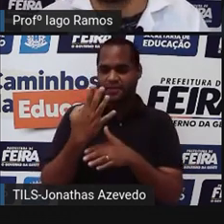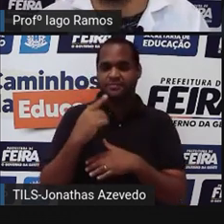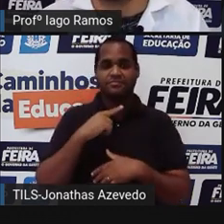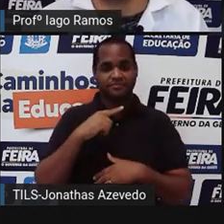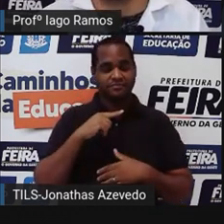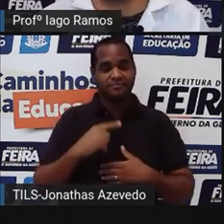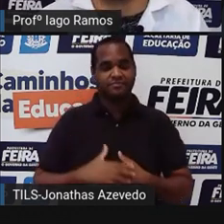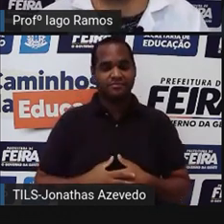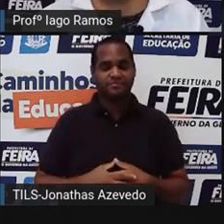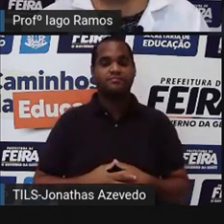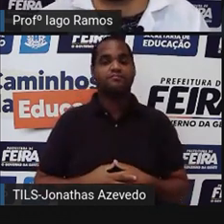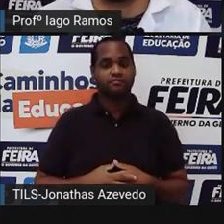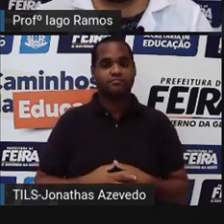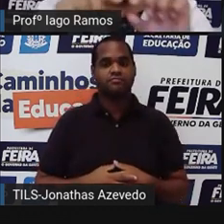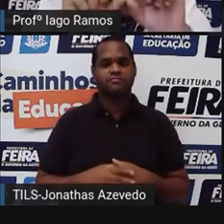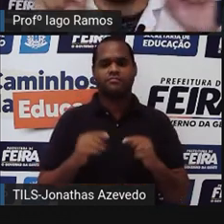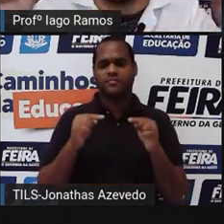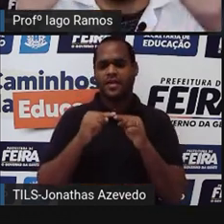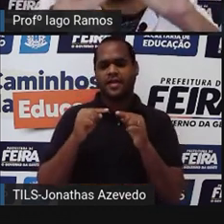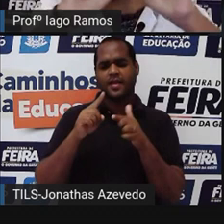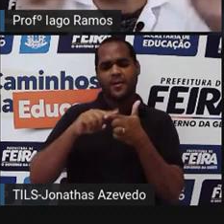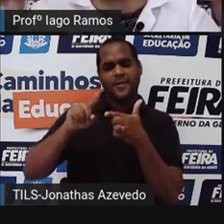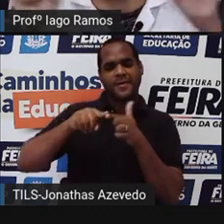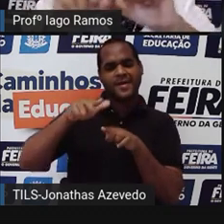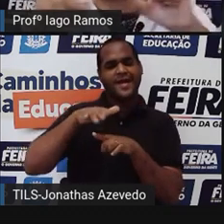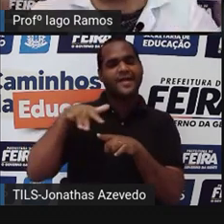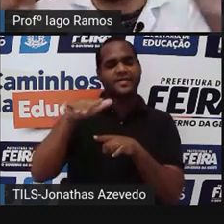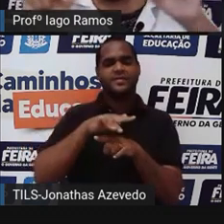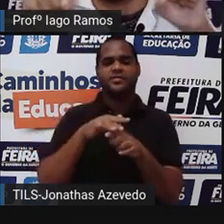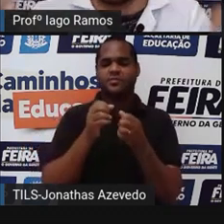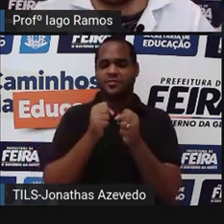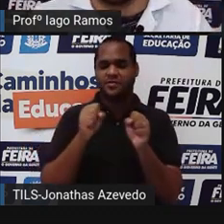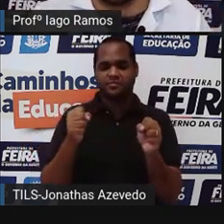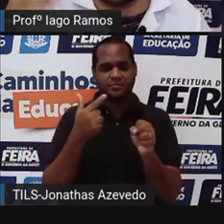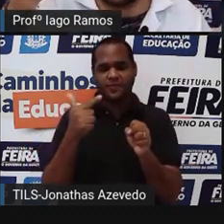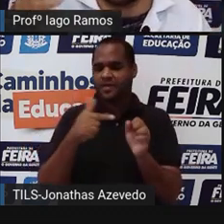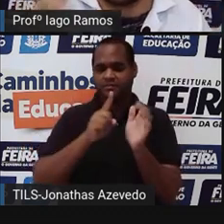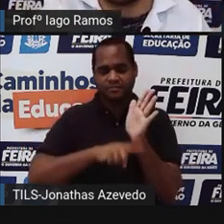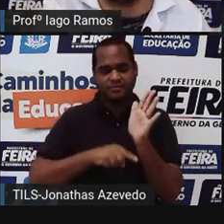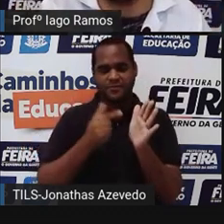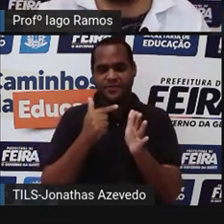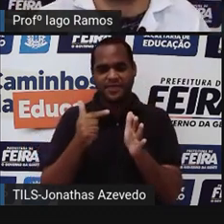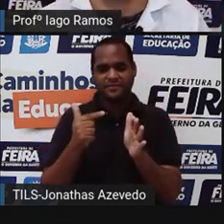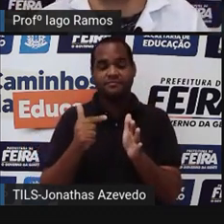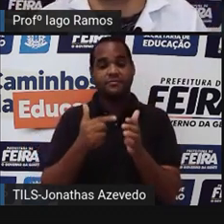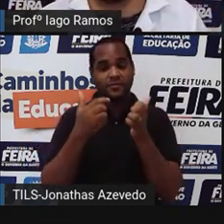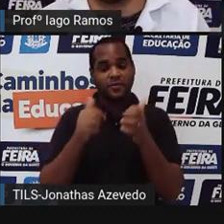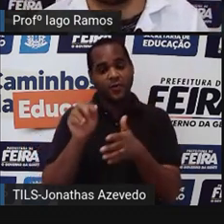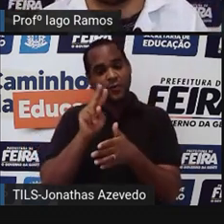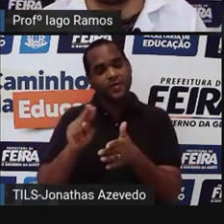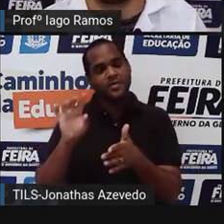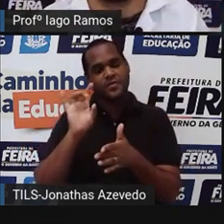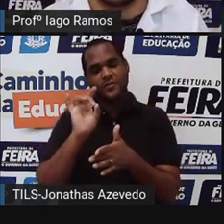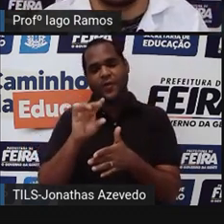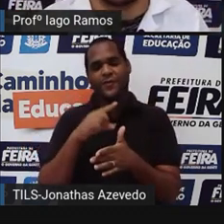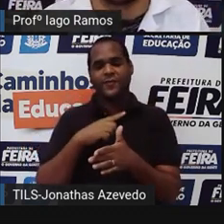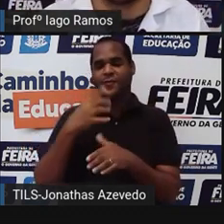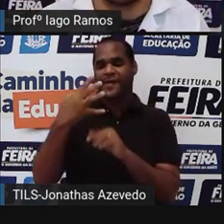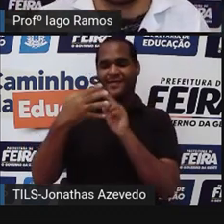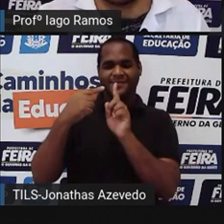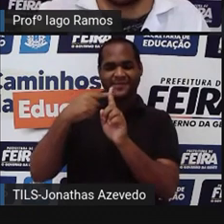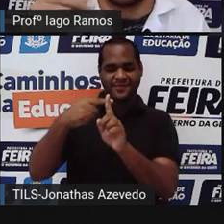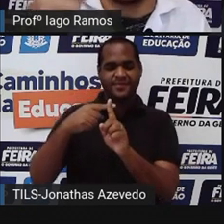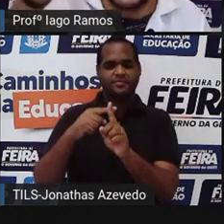tá? Só que como é um problema de área, comprimento de retângulo não tem medida negativa, então a gente usa só o 4 positivo,